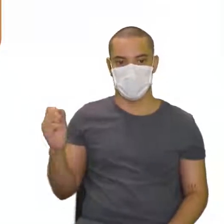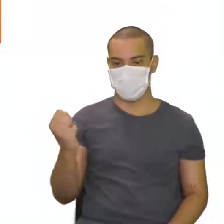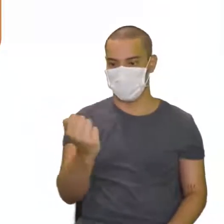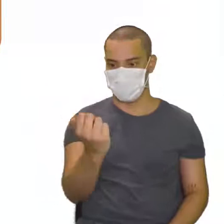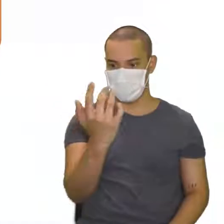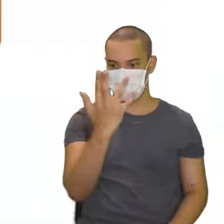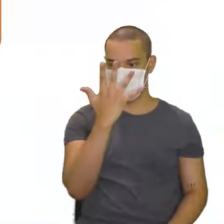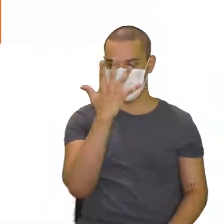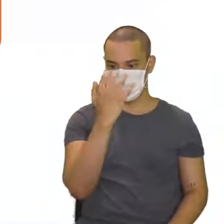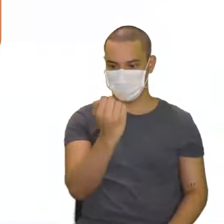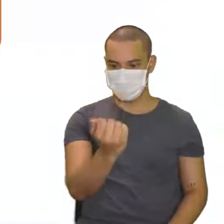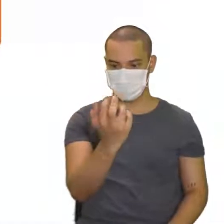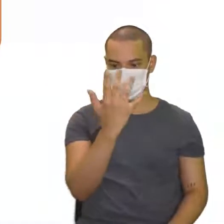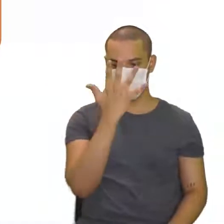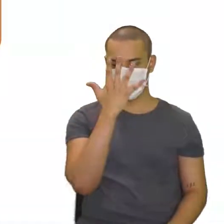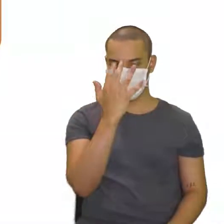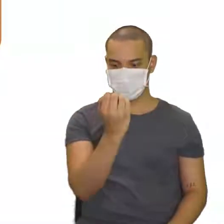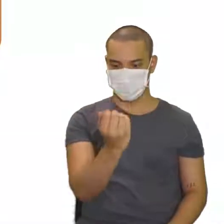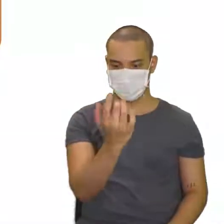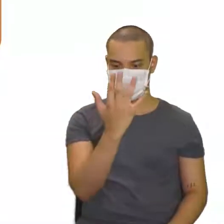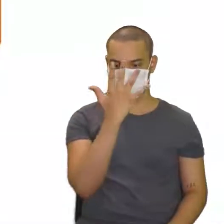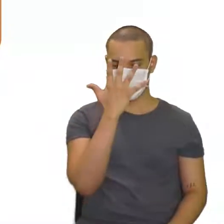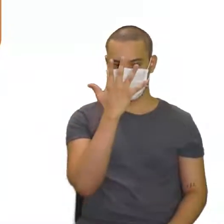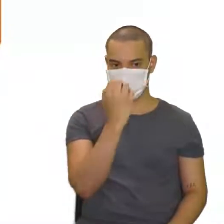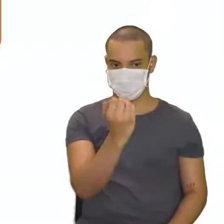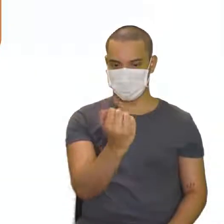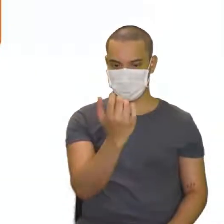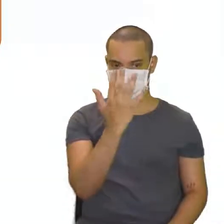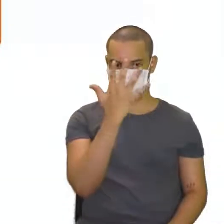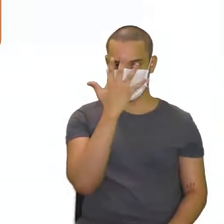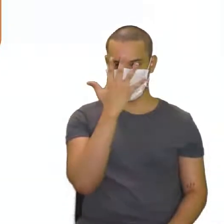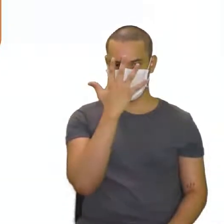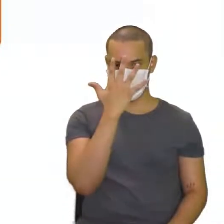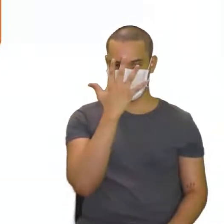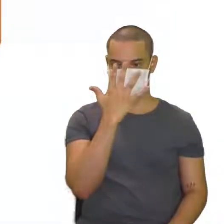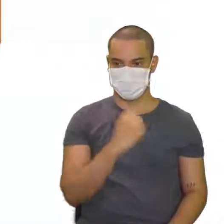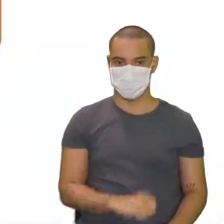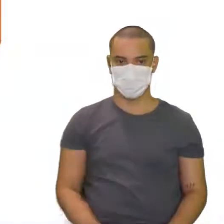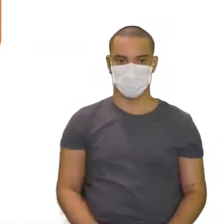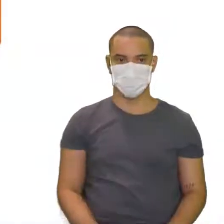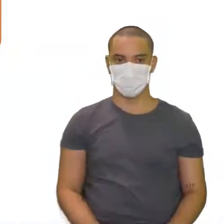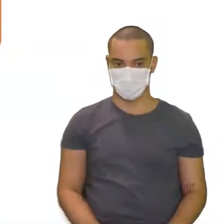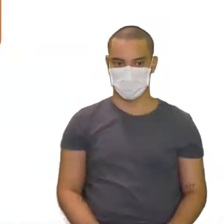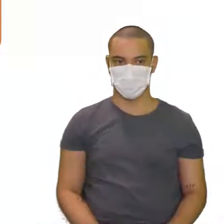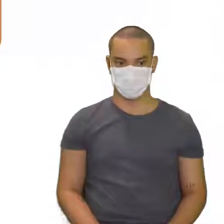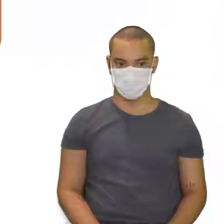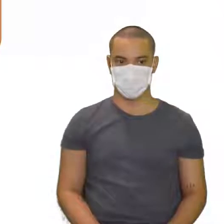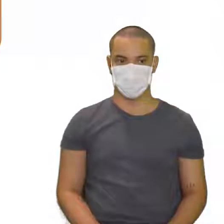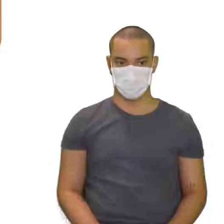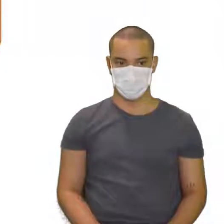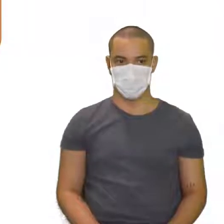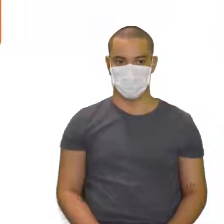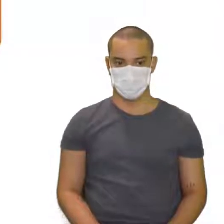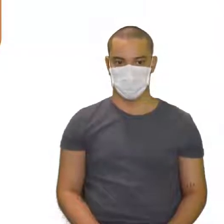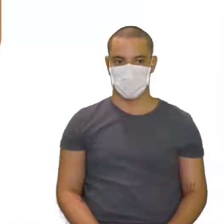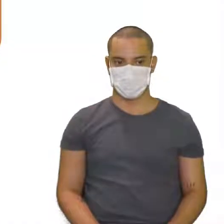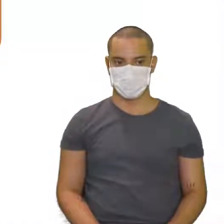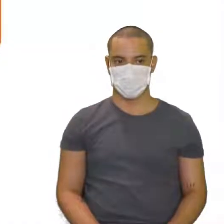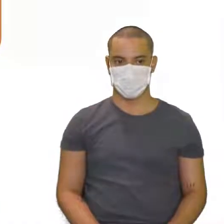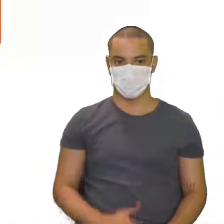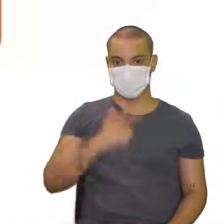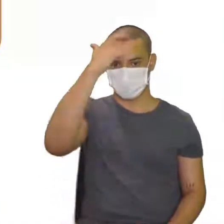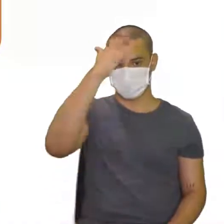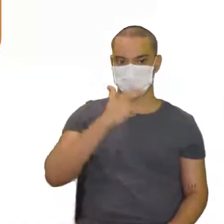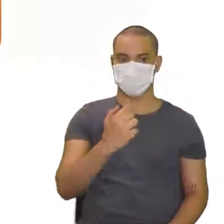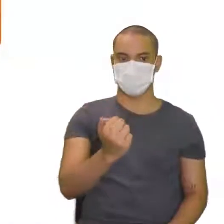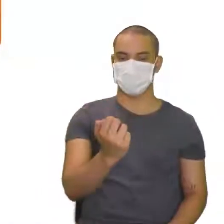as linhas de indução da espira saem. Vocês podem ver que estão representadas aqui, ó, pela seta, ok? Pela